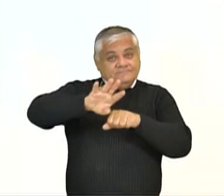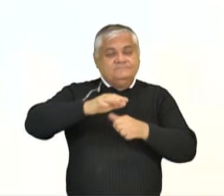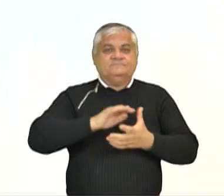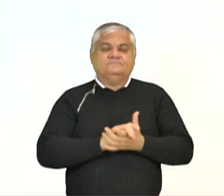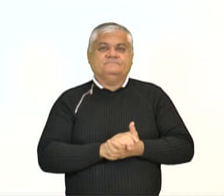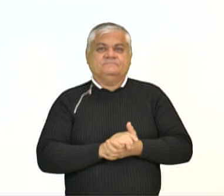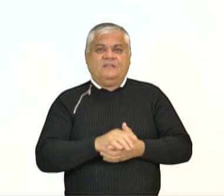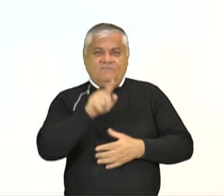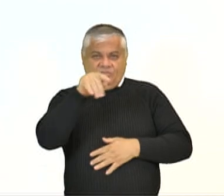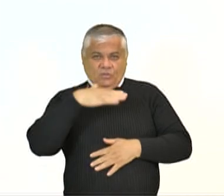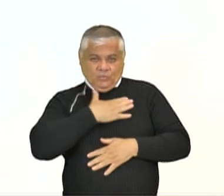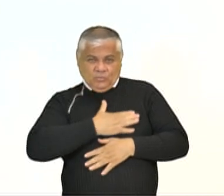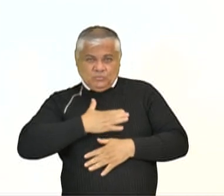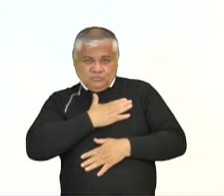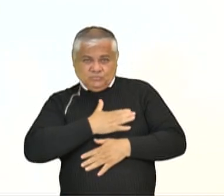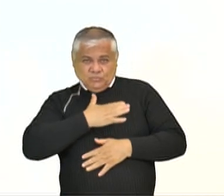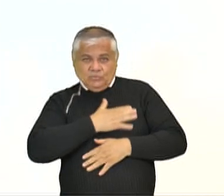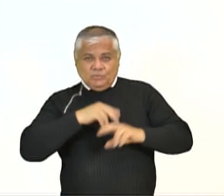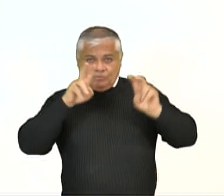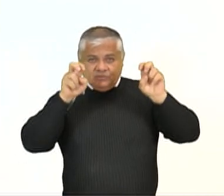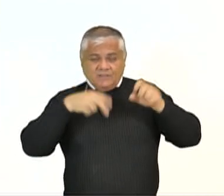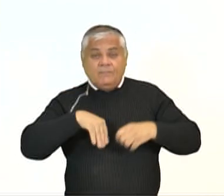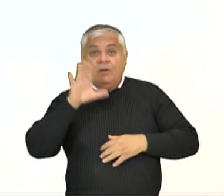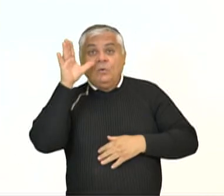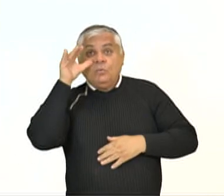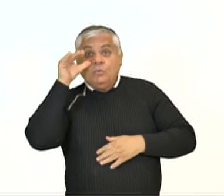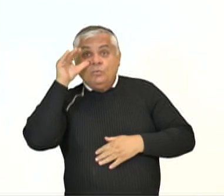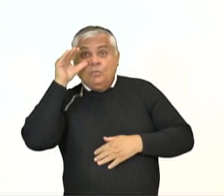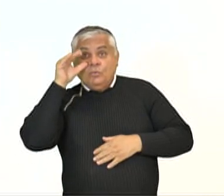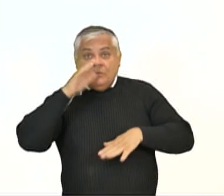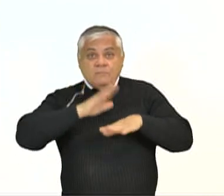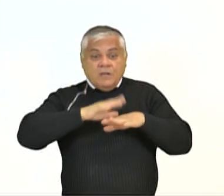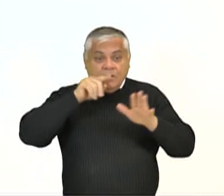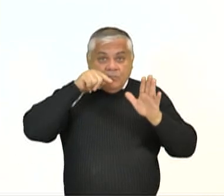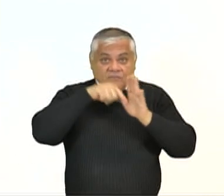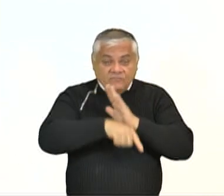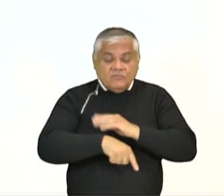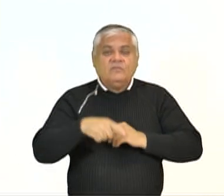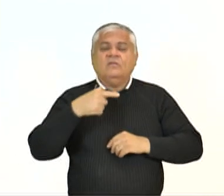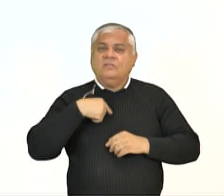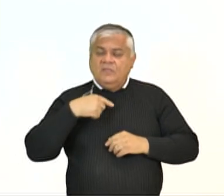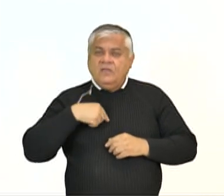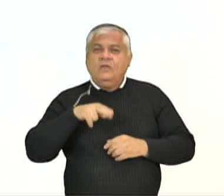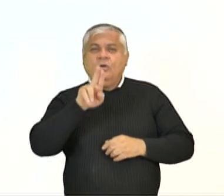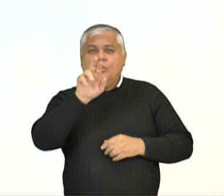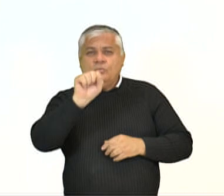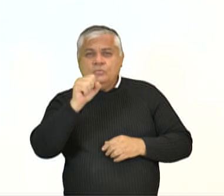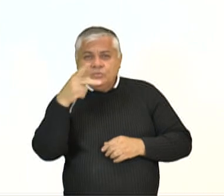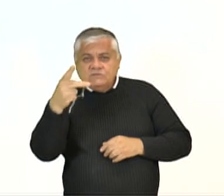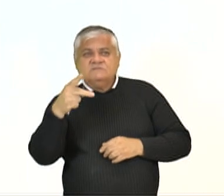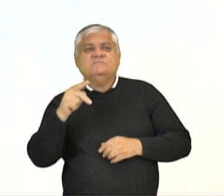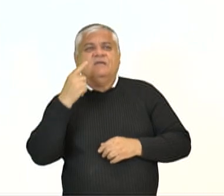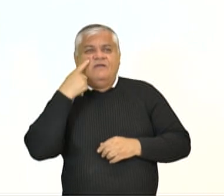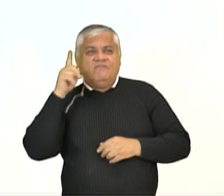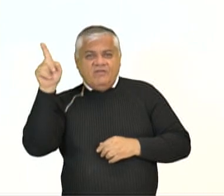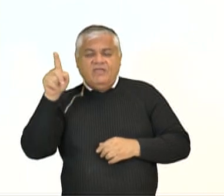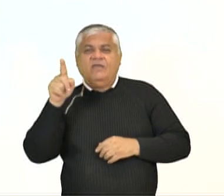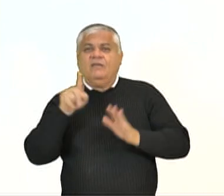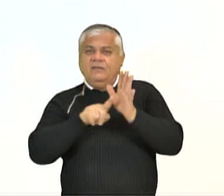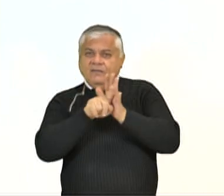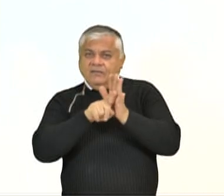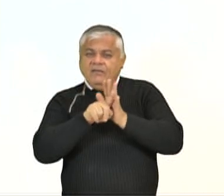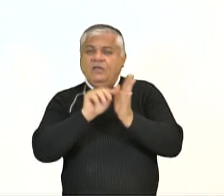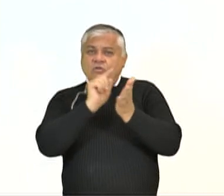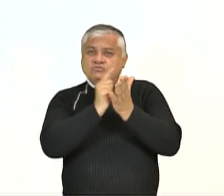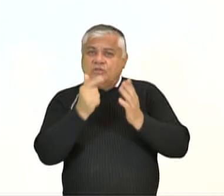vocês gostaram do tema e querem saber um pouquinho mais, tem esse jornal da USP, é bem interessante. Então, vocês colocam lá, né, Jornal da USP,